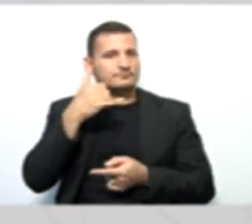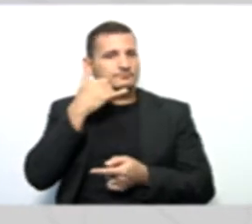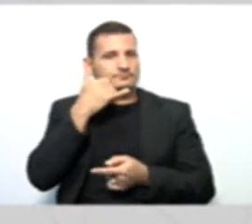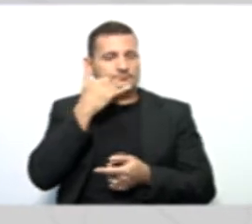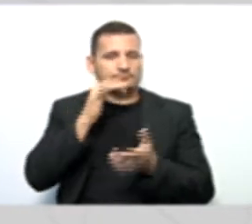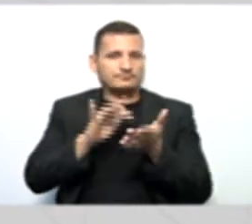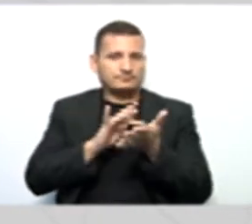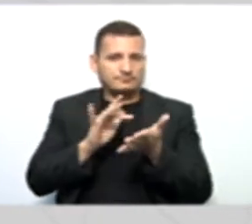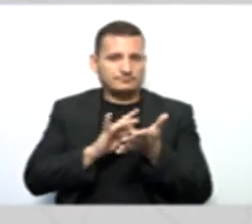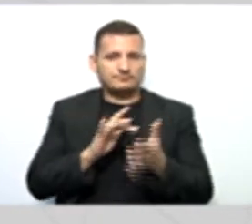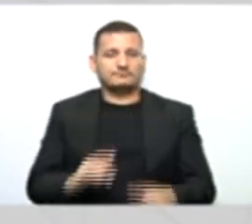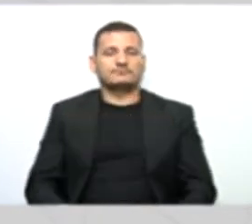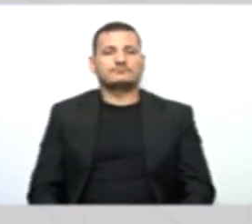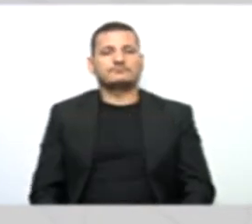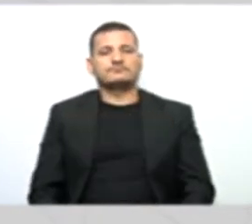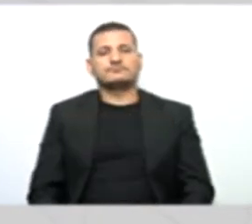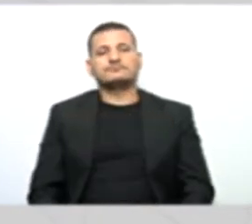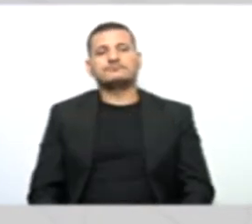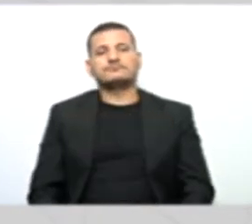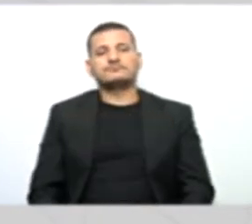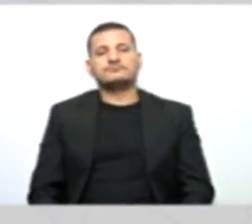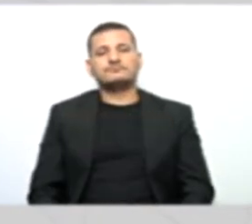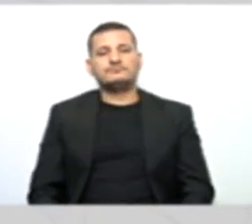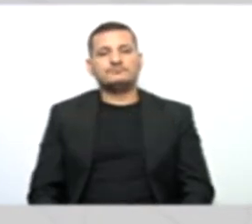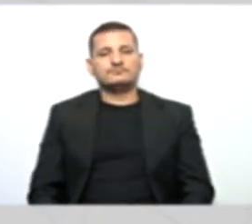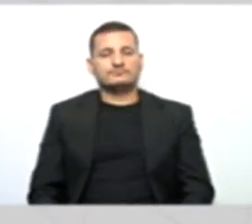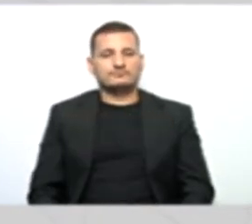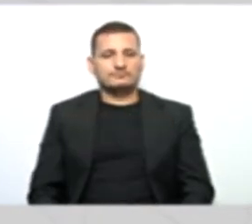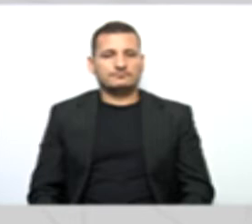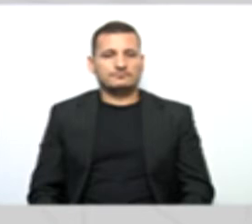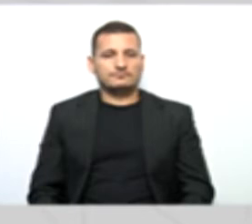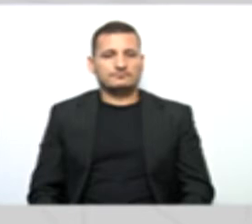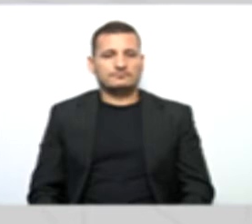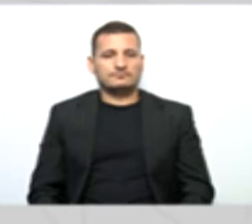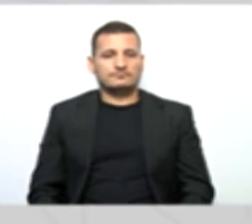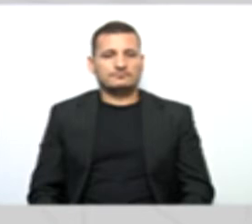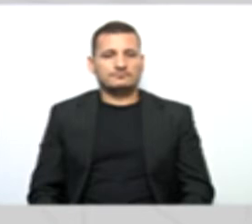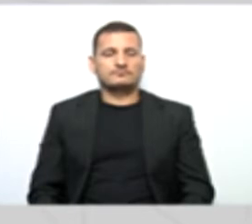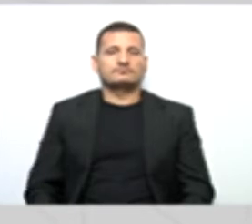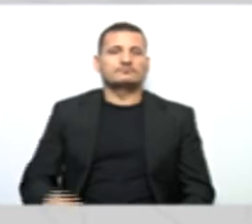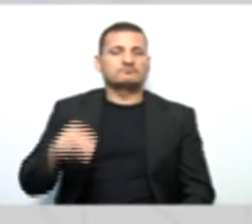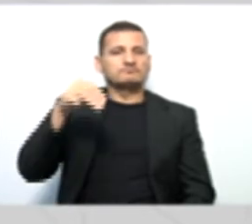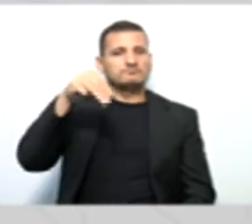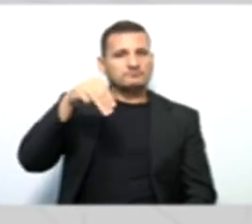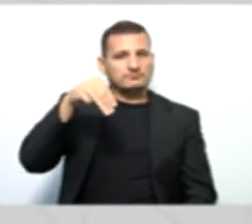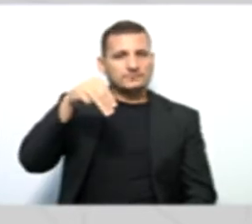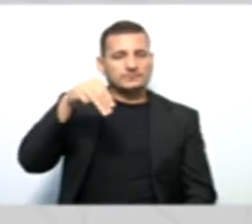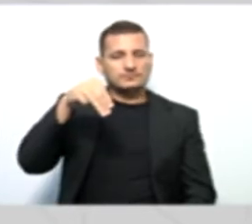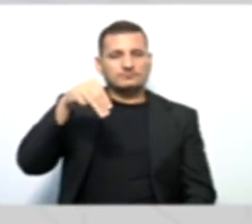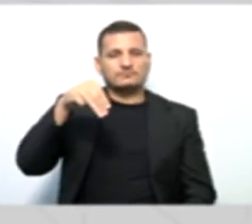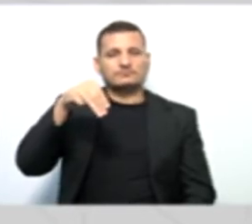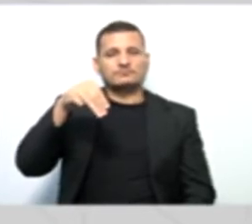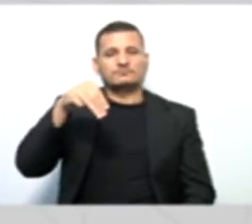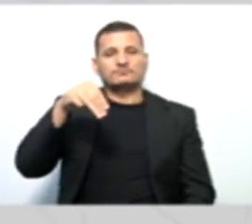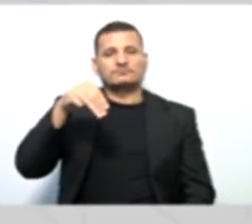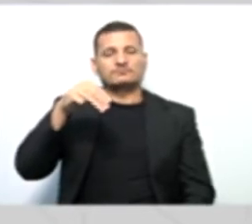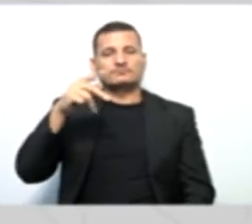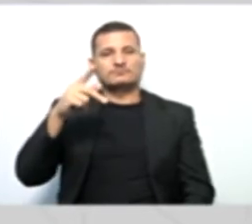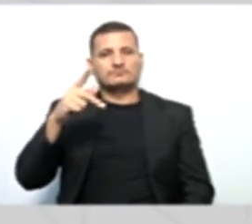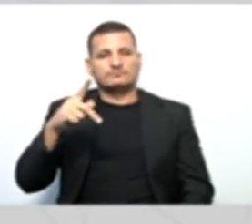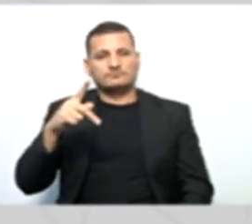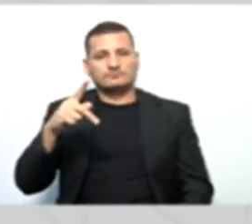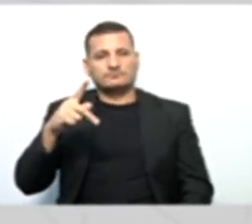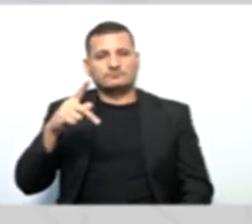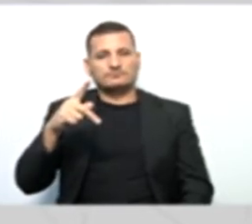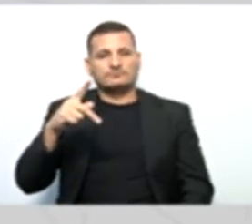Marca, preço, cor e tamanho. Então, para o atributo marca, eu vou colocar aqui o parâmetro M. Para o atributo preço,